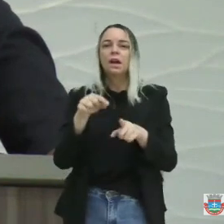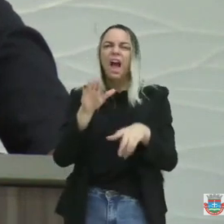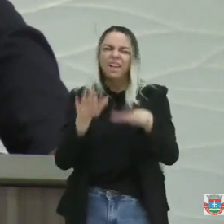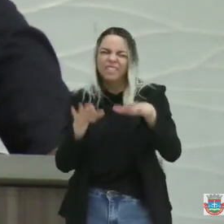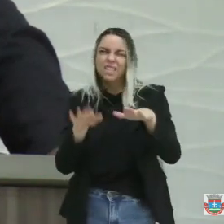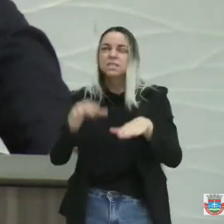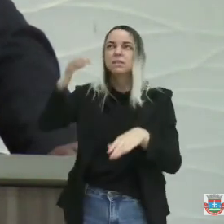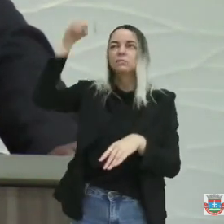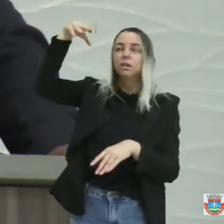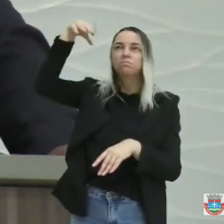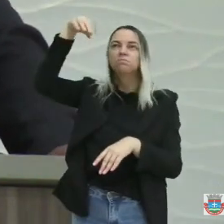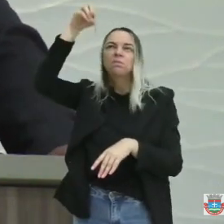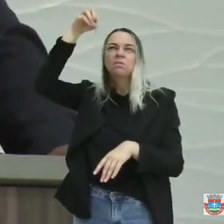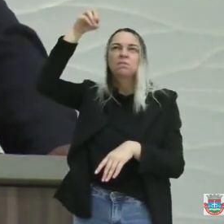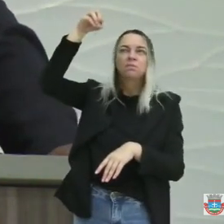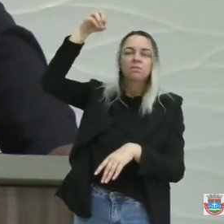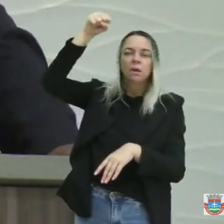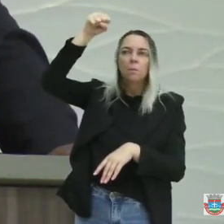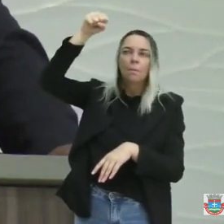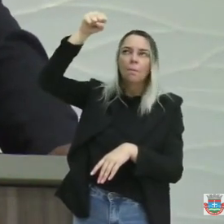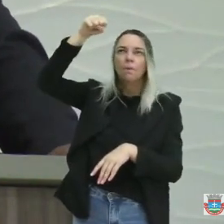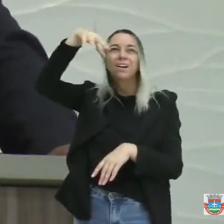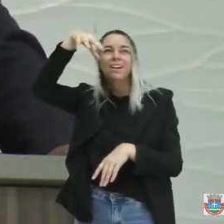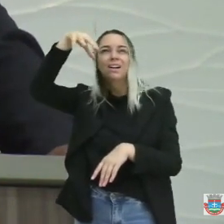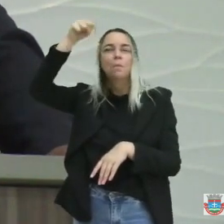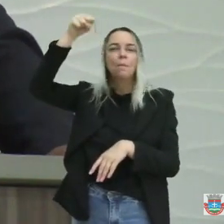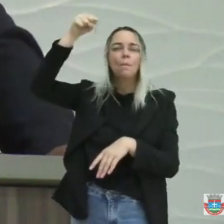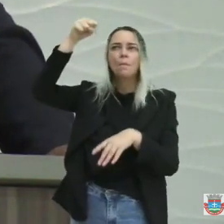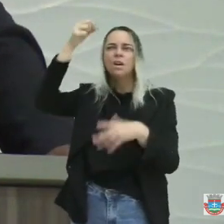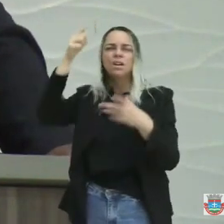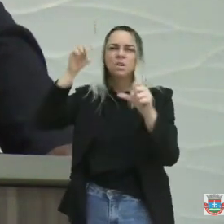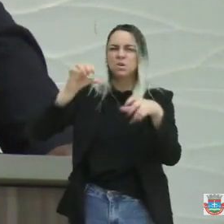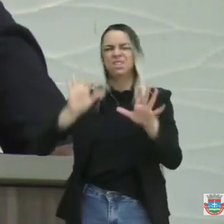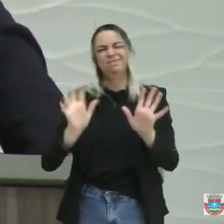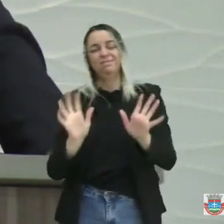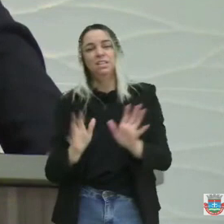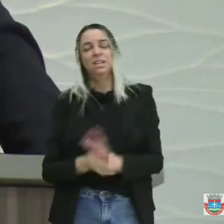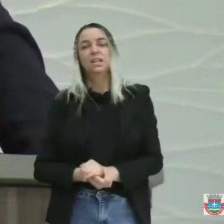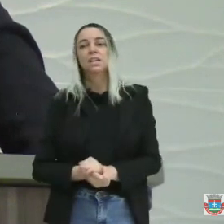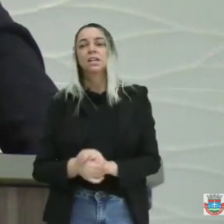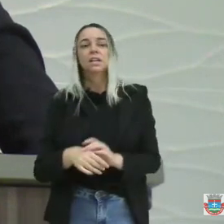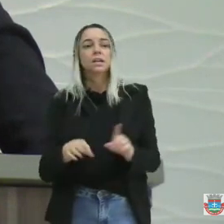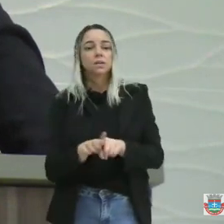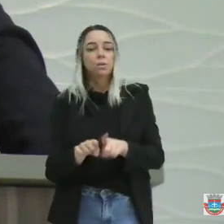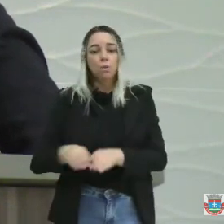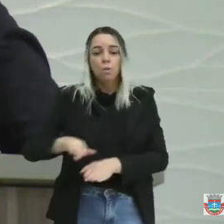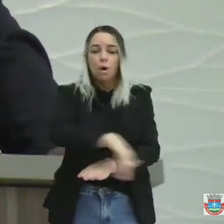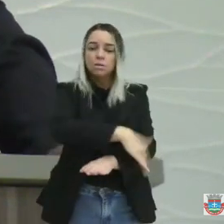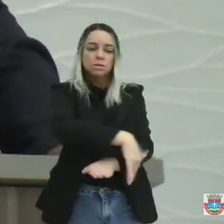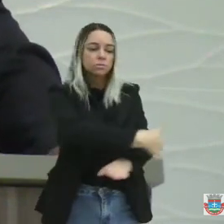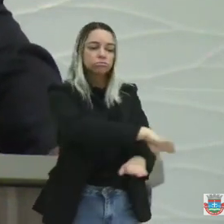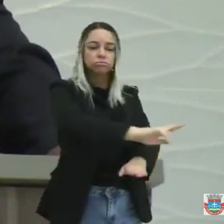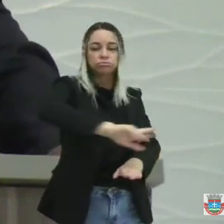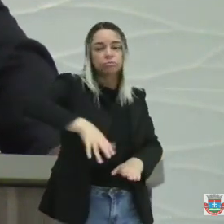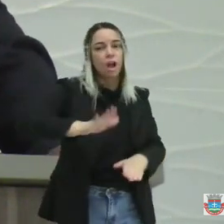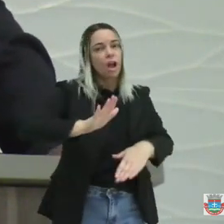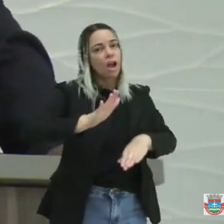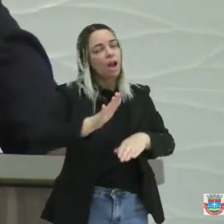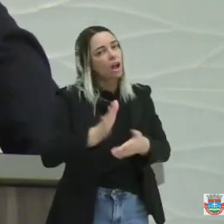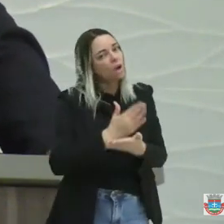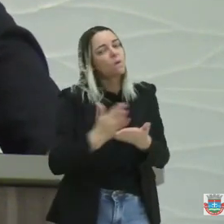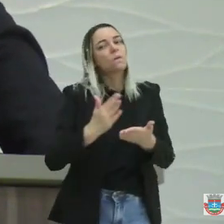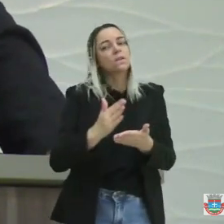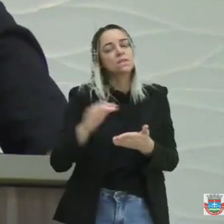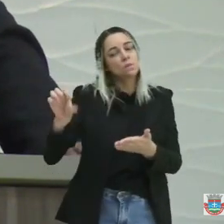apaga. Rua da Telpa, ali próximo ao poço. O pessoal nos liga pedindo, gente, vereador,